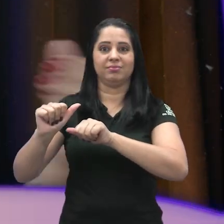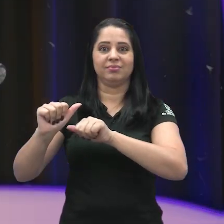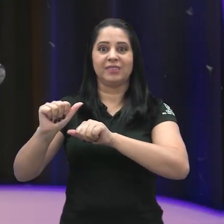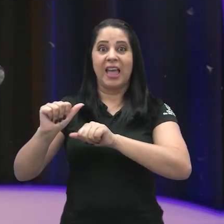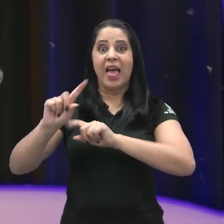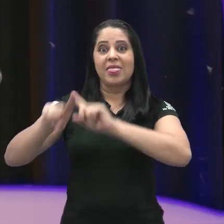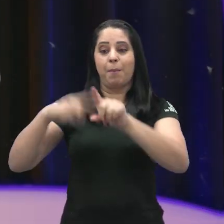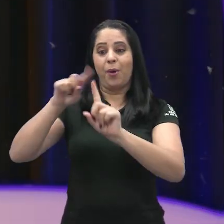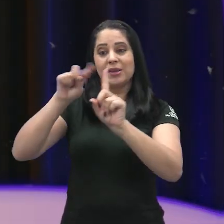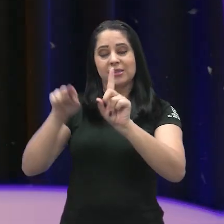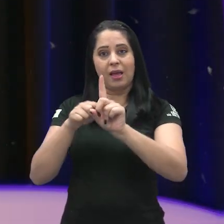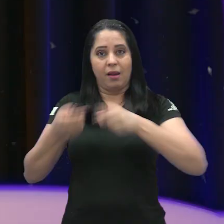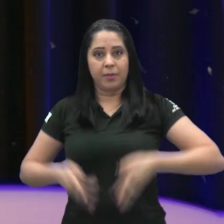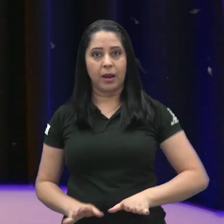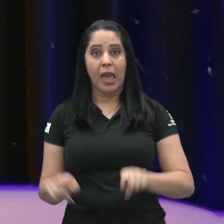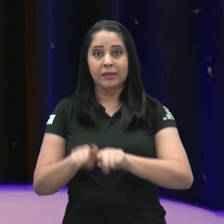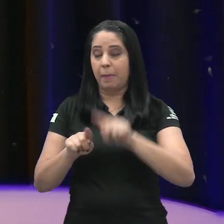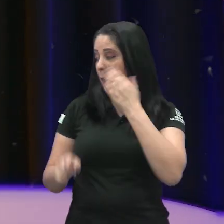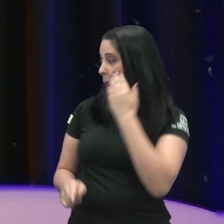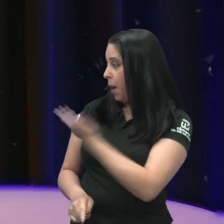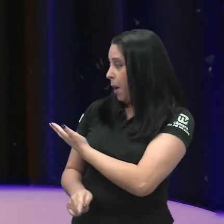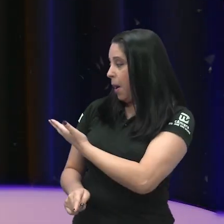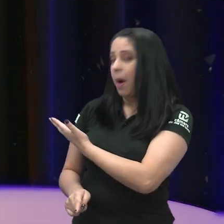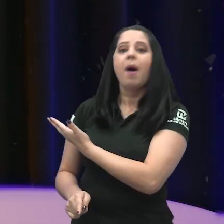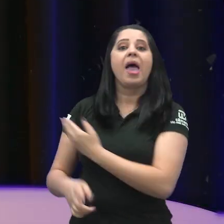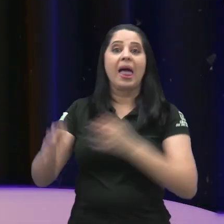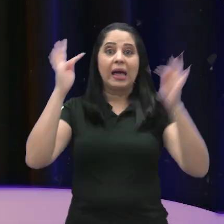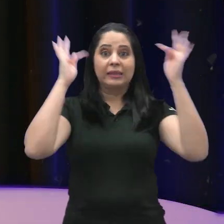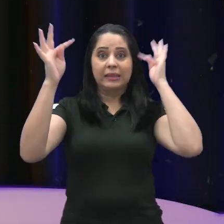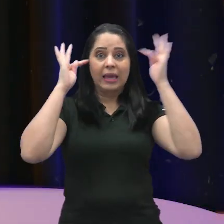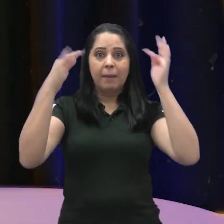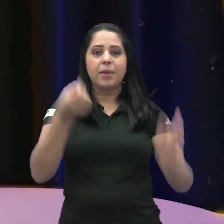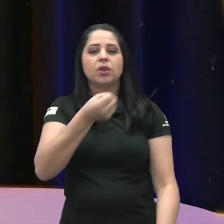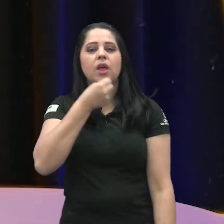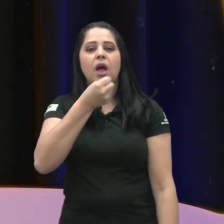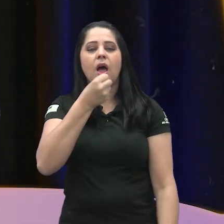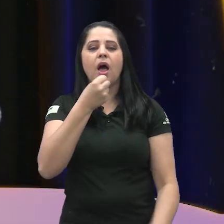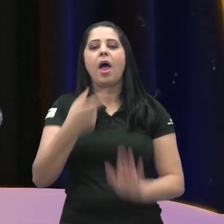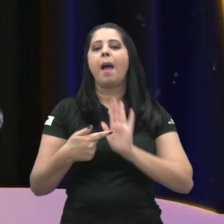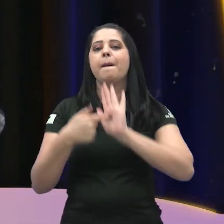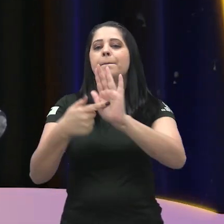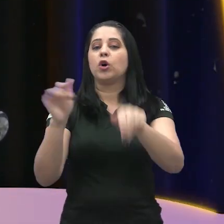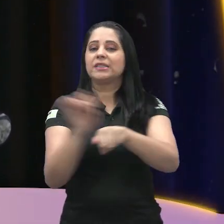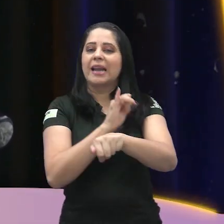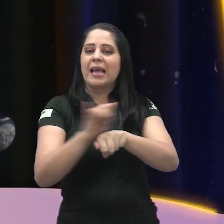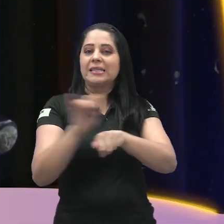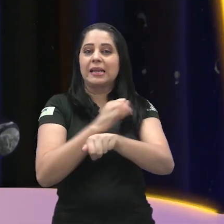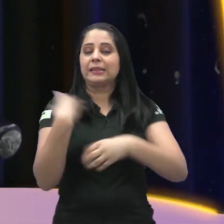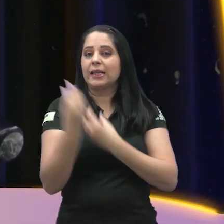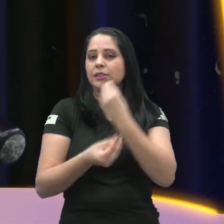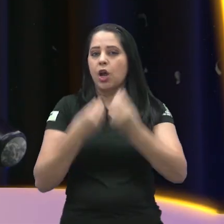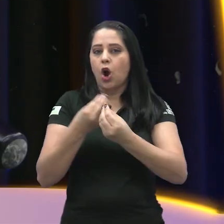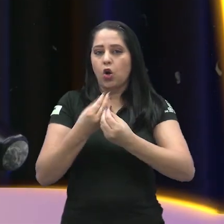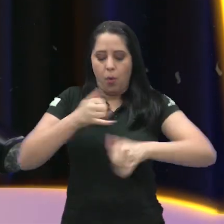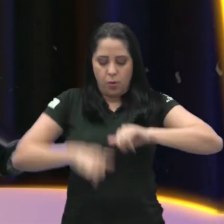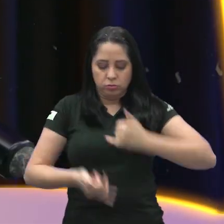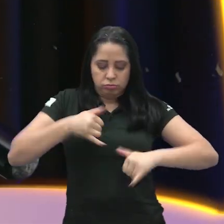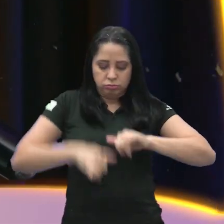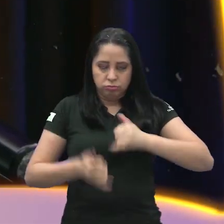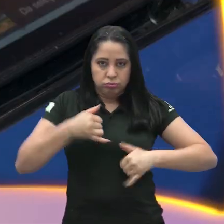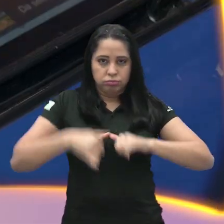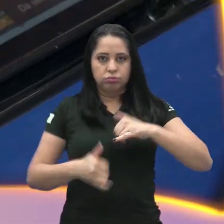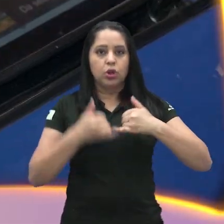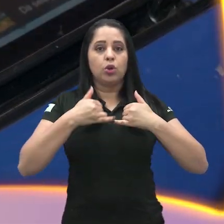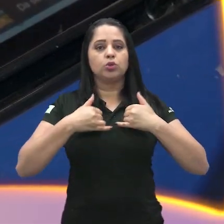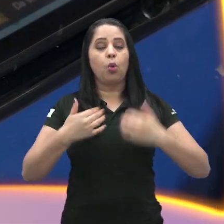mãe. No Desafio Inspiração, uma terapeuta e cantora lírica trazendo uma abordagem única sobre a energia Yin e